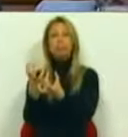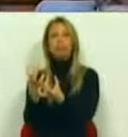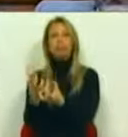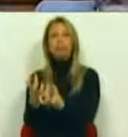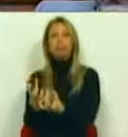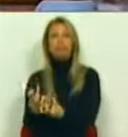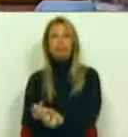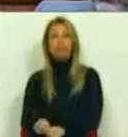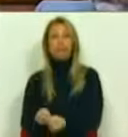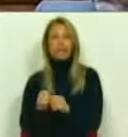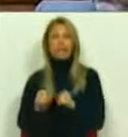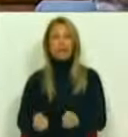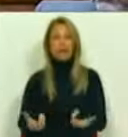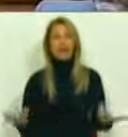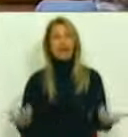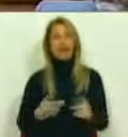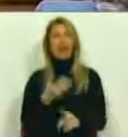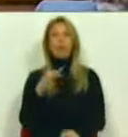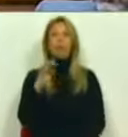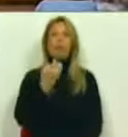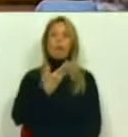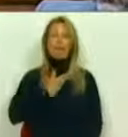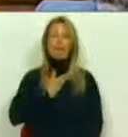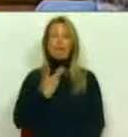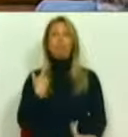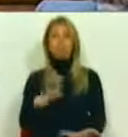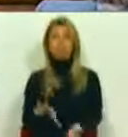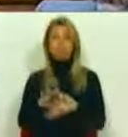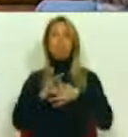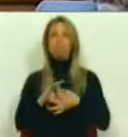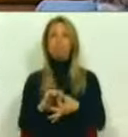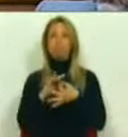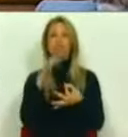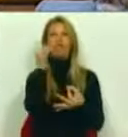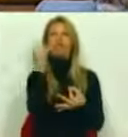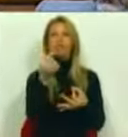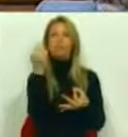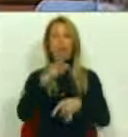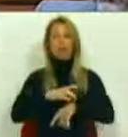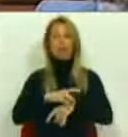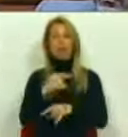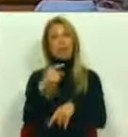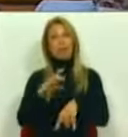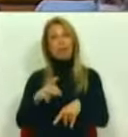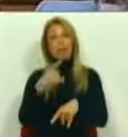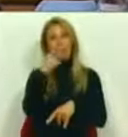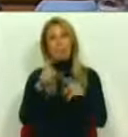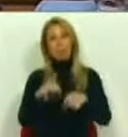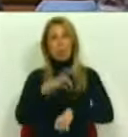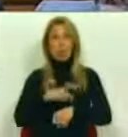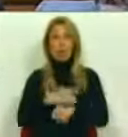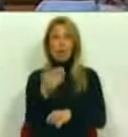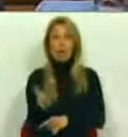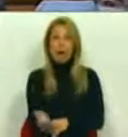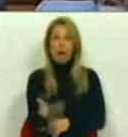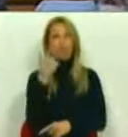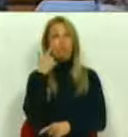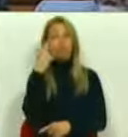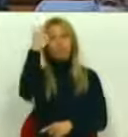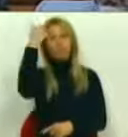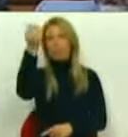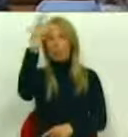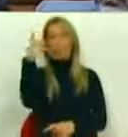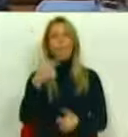do PSD, uma especial solidariedade para com as pessoas que sofrem de paramielidose, pois compreendemos bem a sua angústia e o